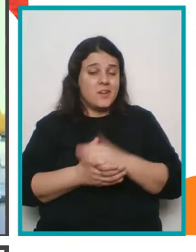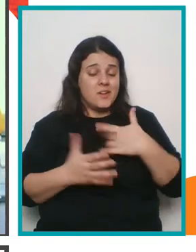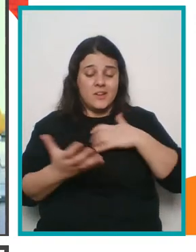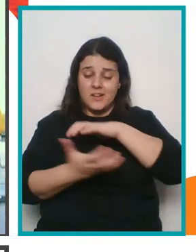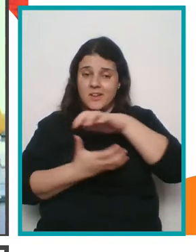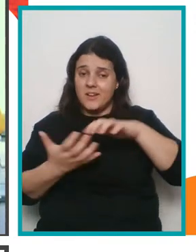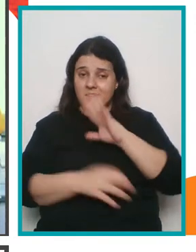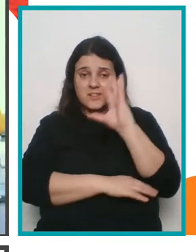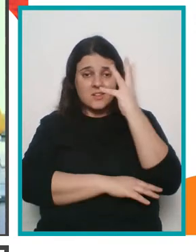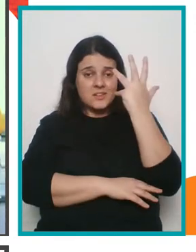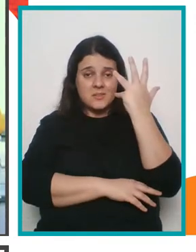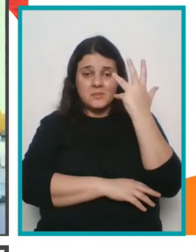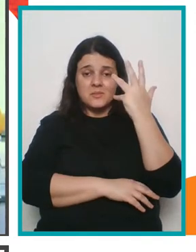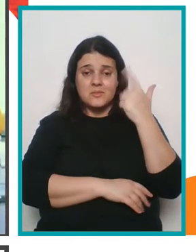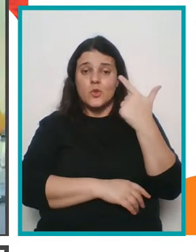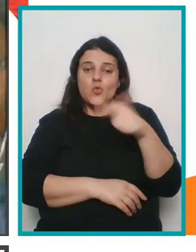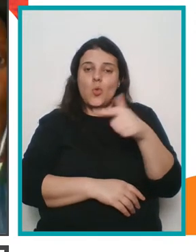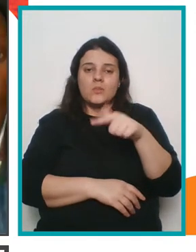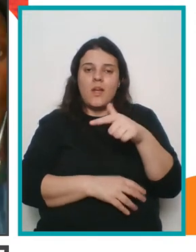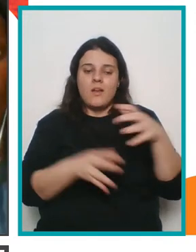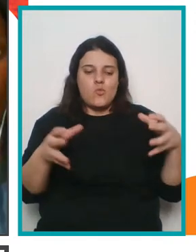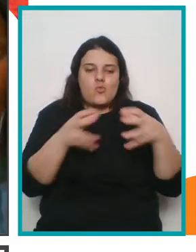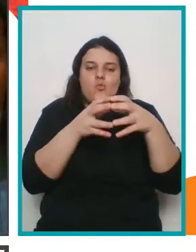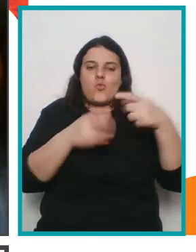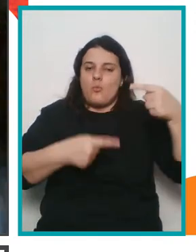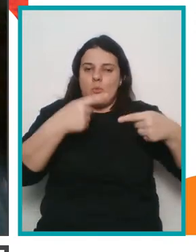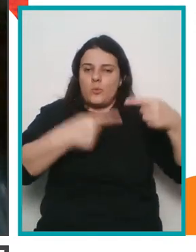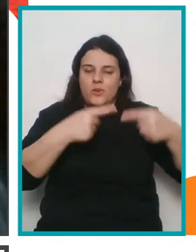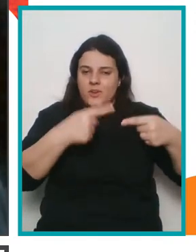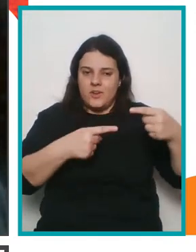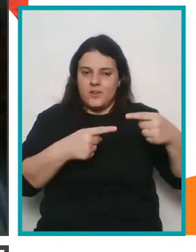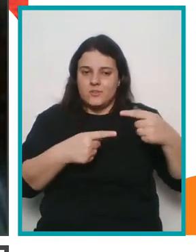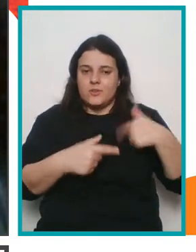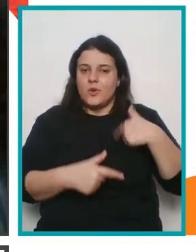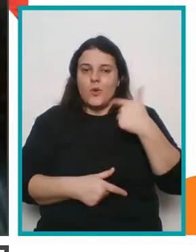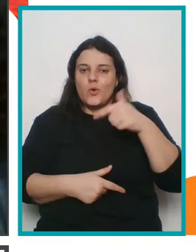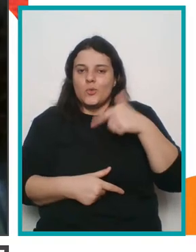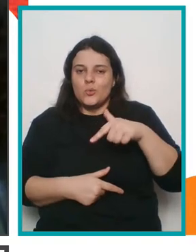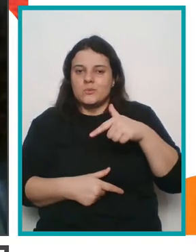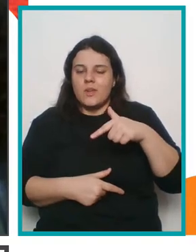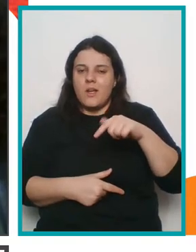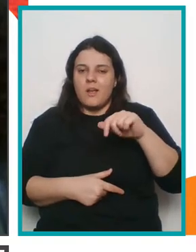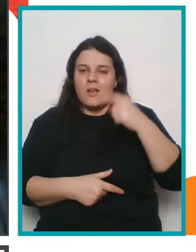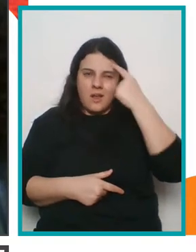é bem igual para todos, ela vai vir para todos.